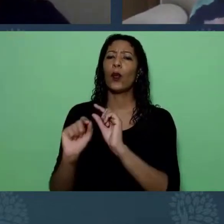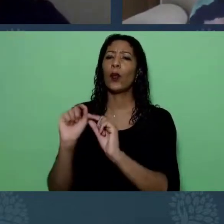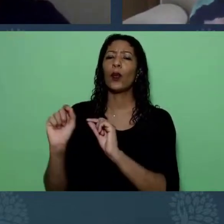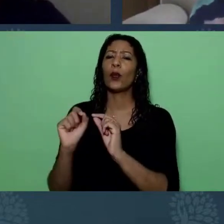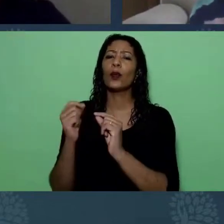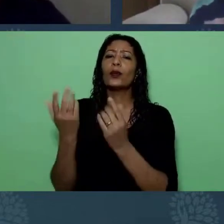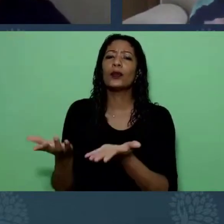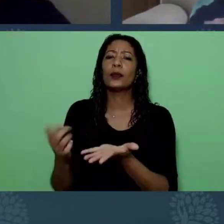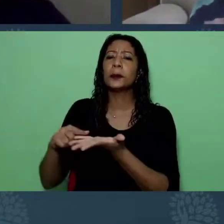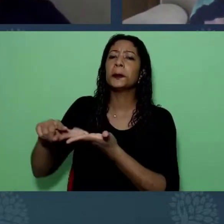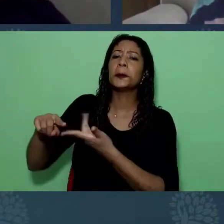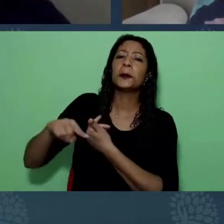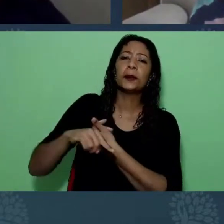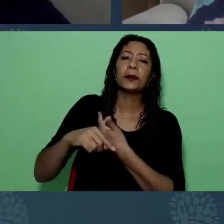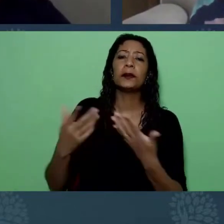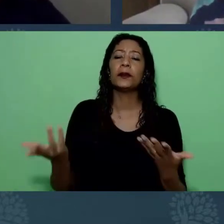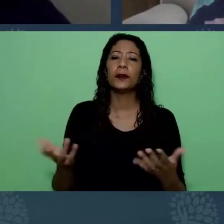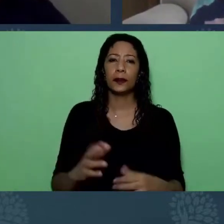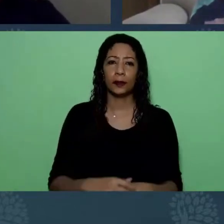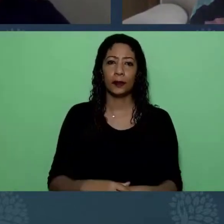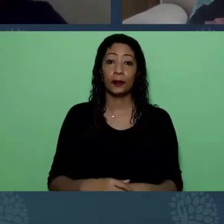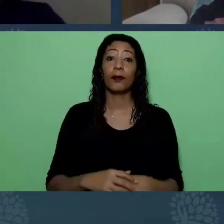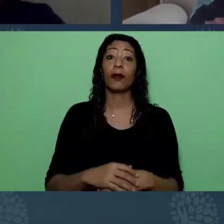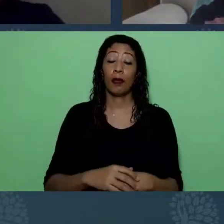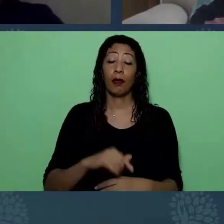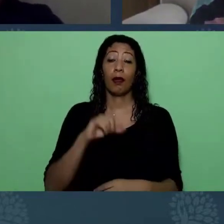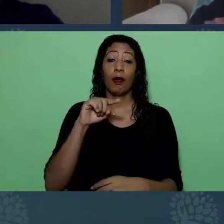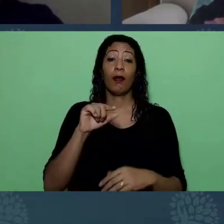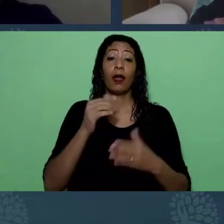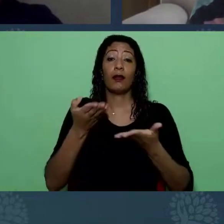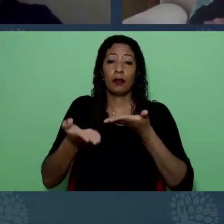os imunobiológicos são tratamentos que a gente